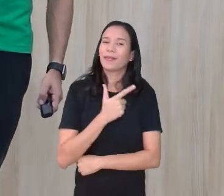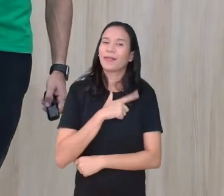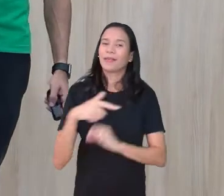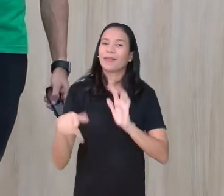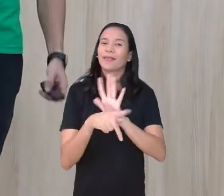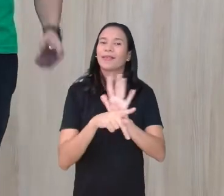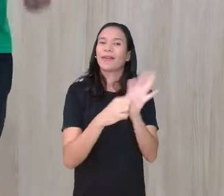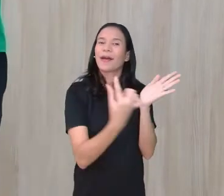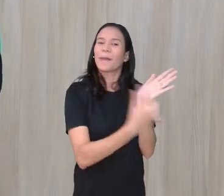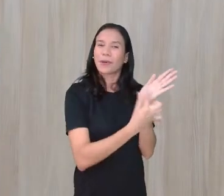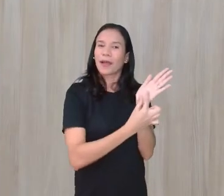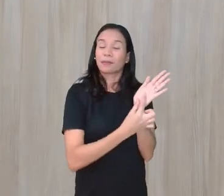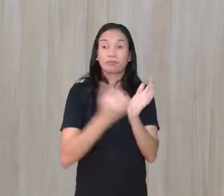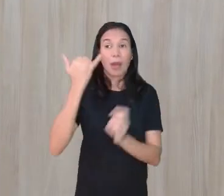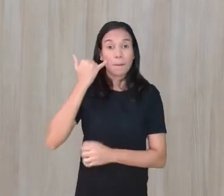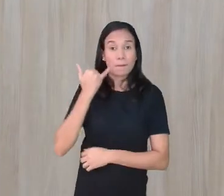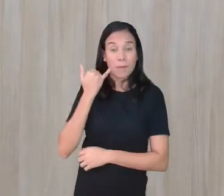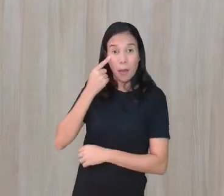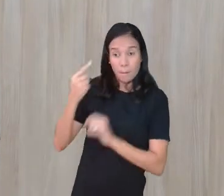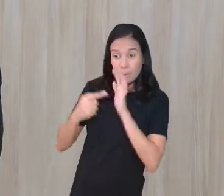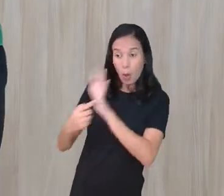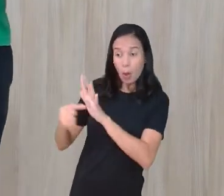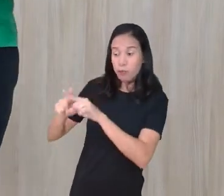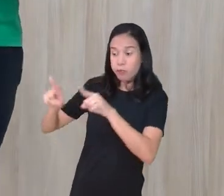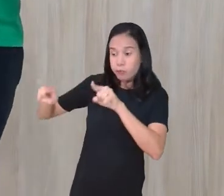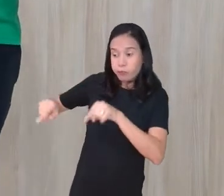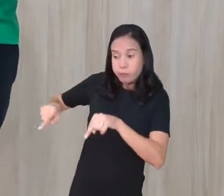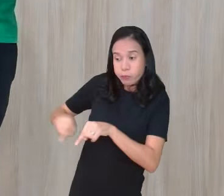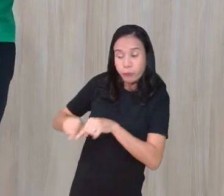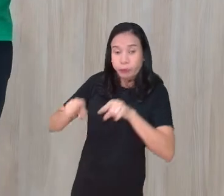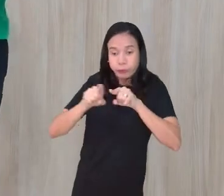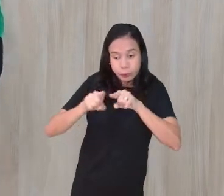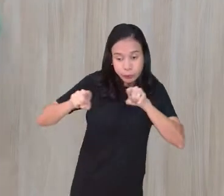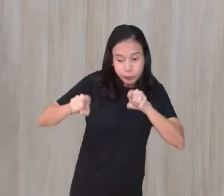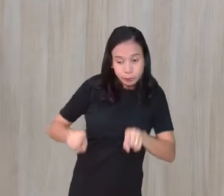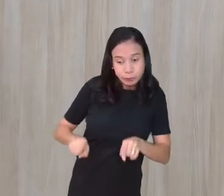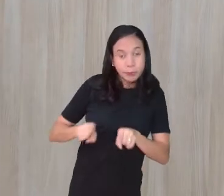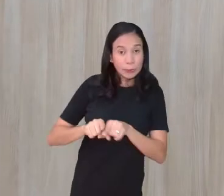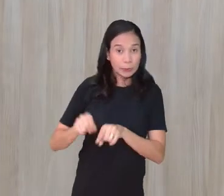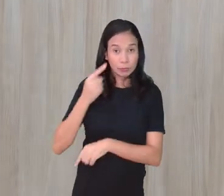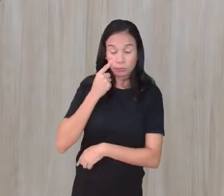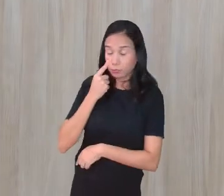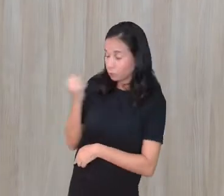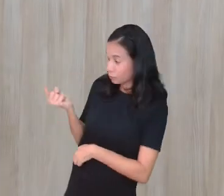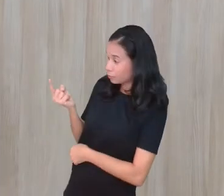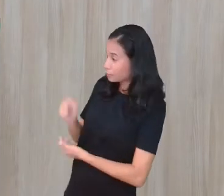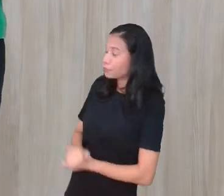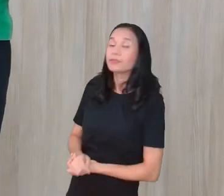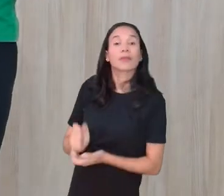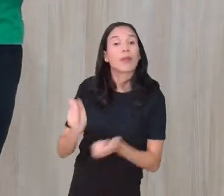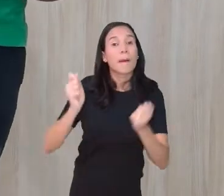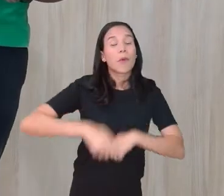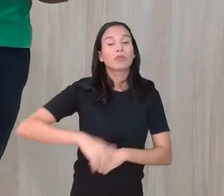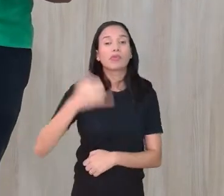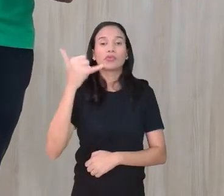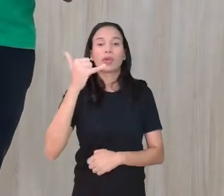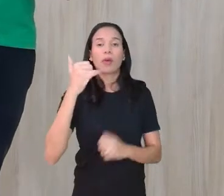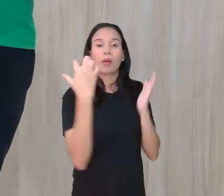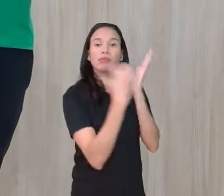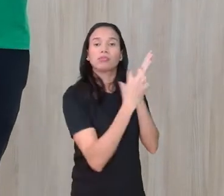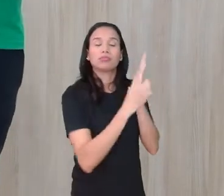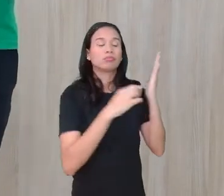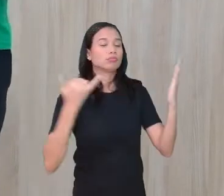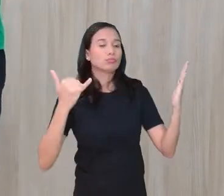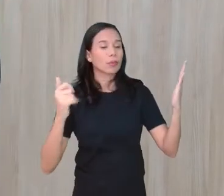nosso aplicativo, Billy vai colocar aí 2 QR Codes que vai aparecer na sua telinha, tá? Você vai pegar o seu celular,